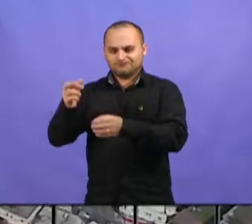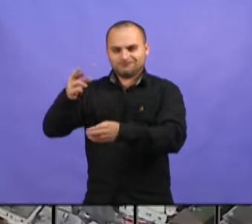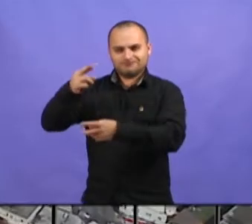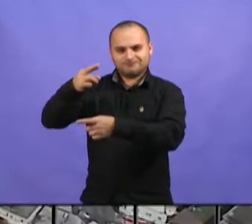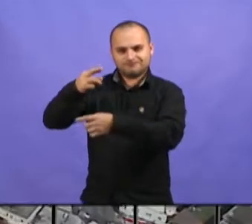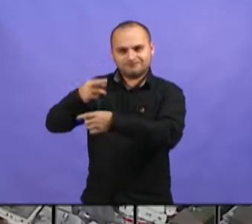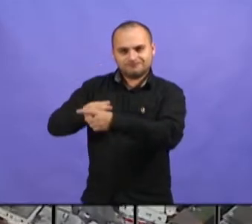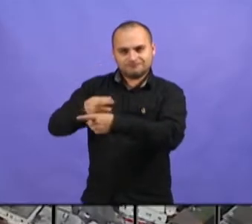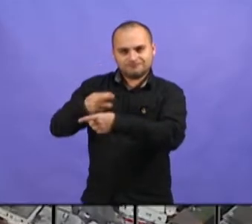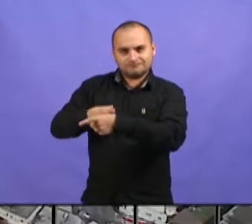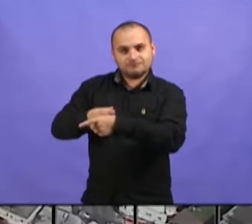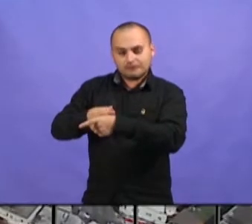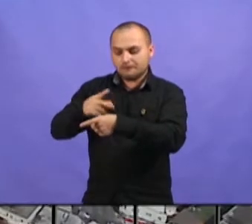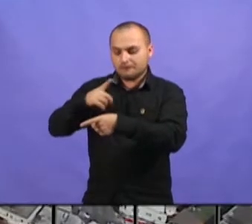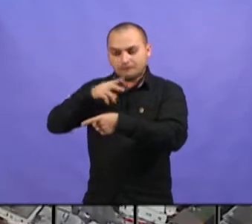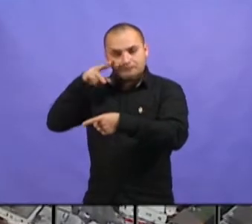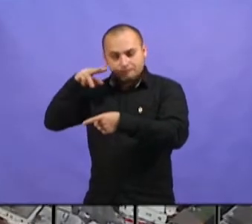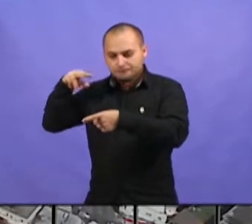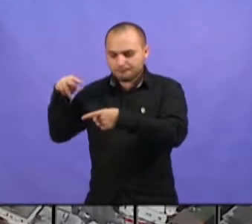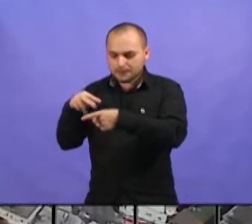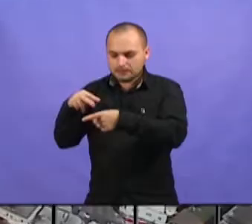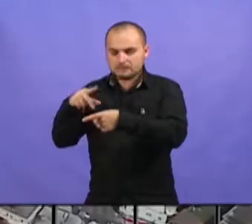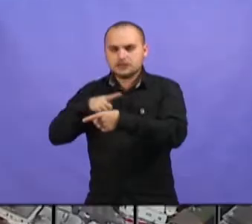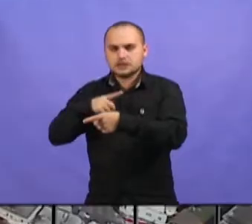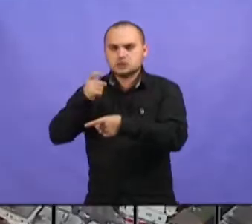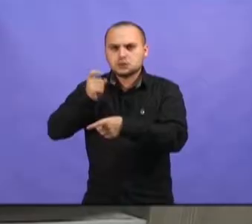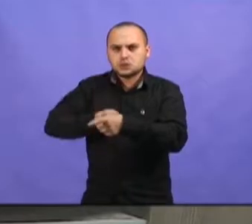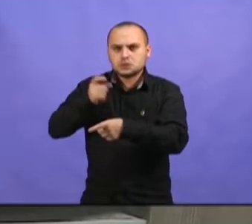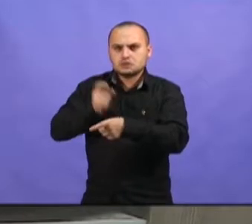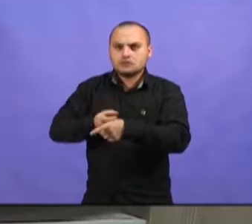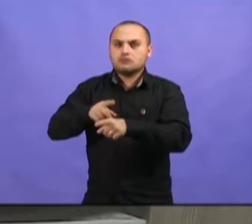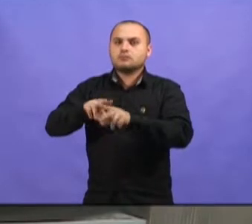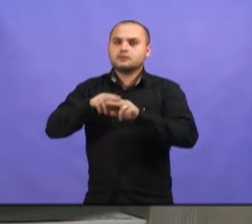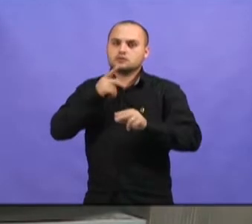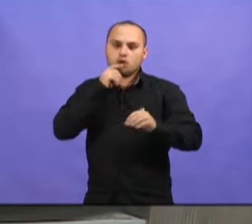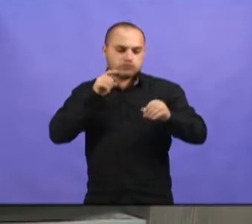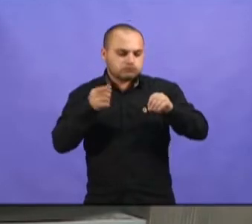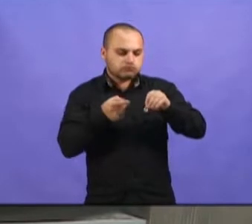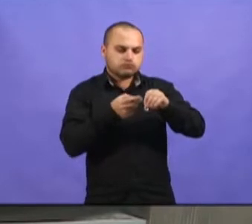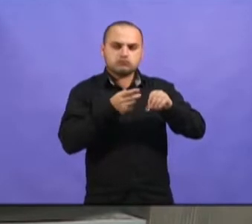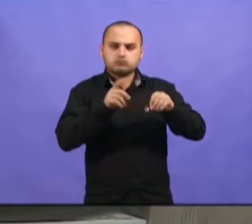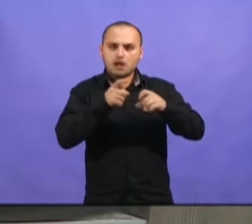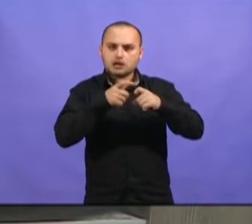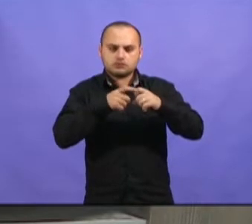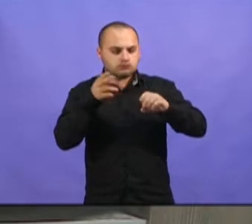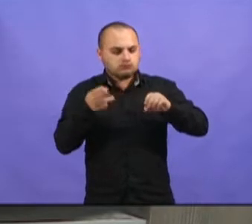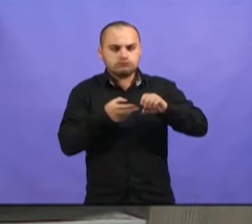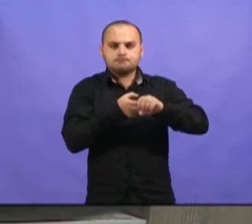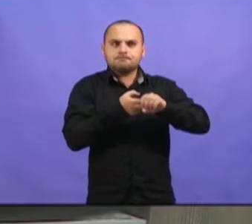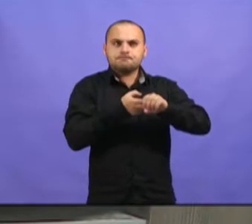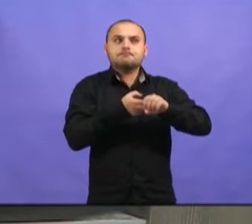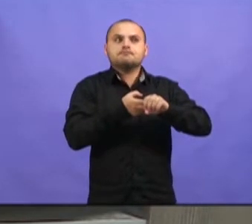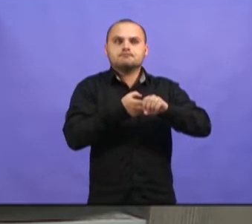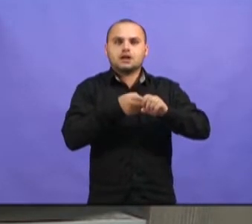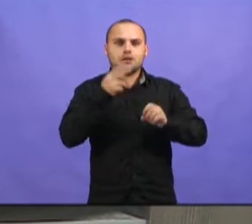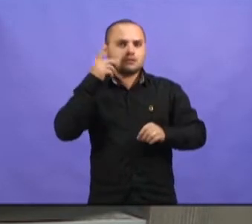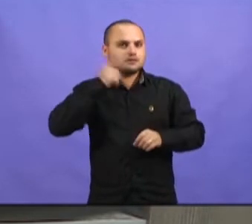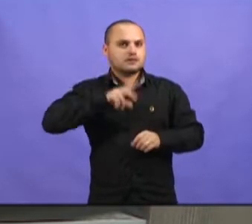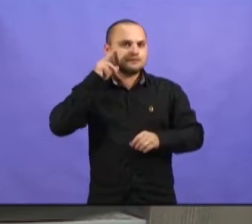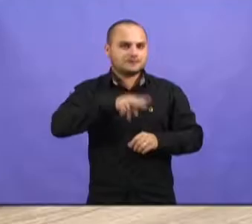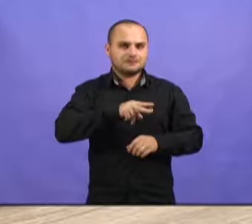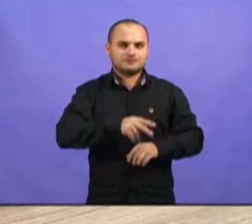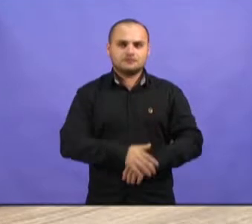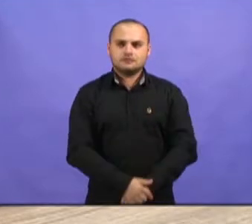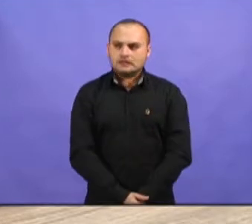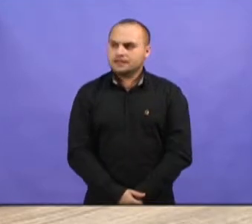via retal, ou ânus, né, consegue fazer o toque, né? 2018, o exame de toque ainda é necessário, esse que tem sido uma